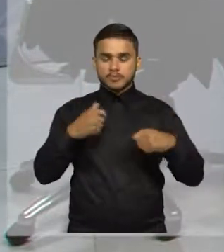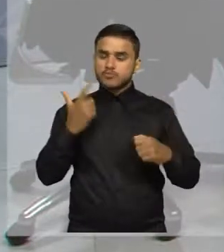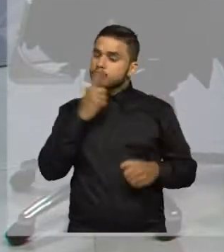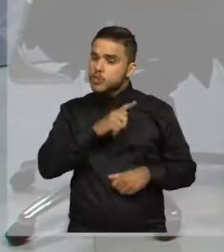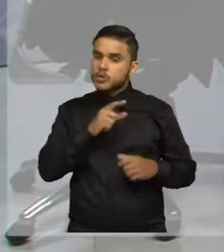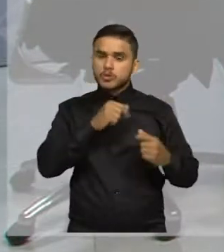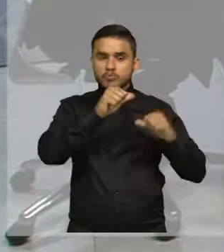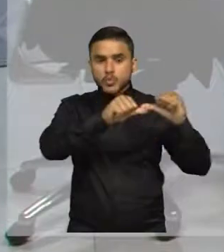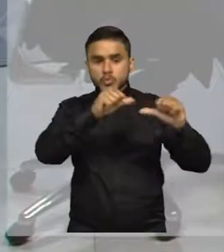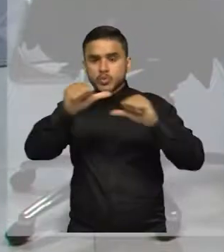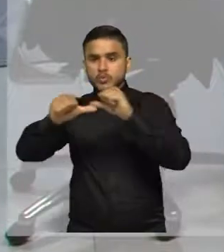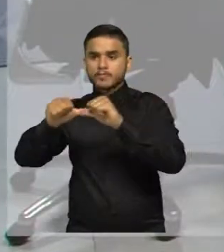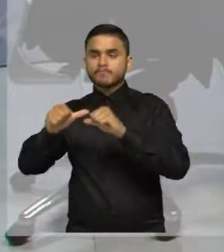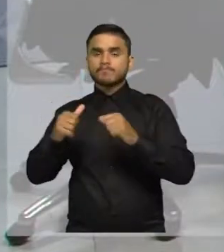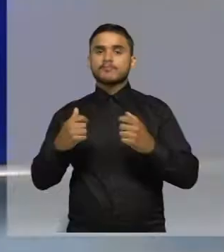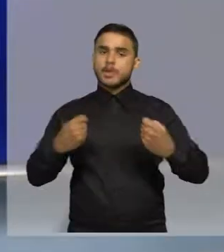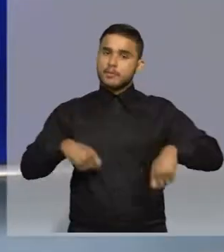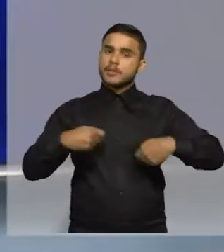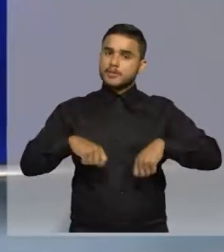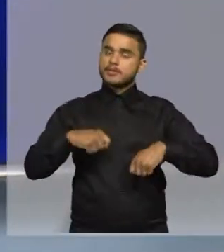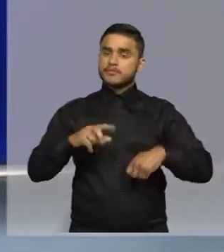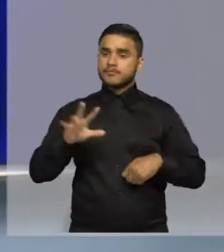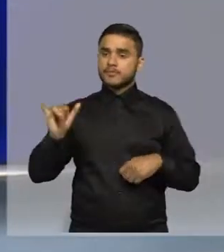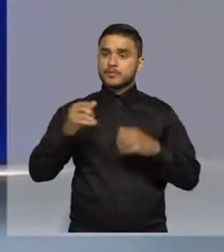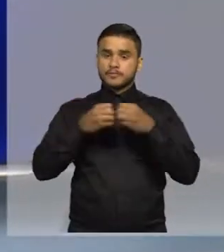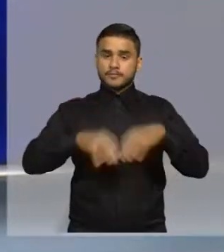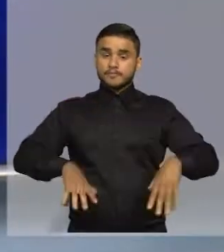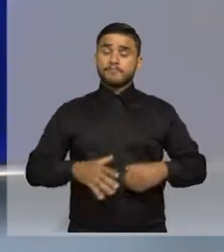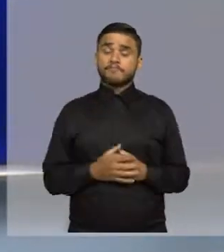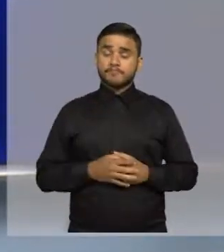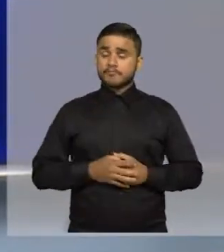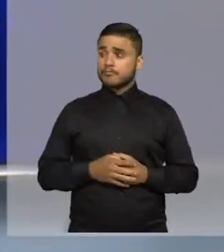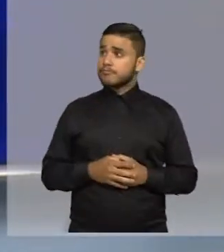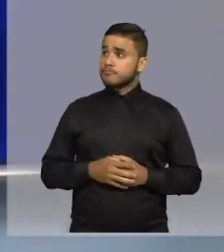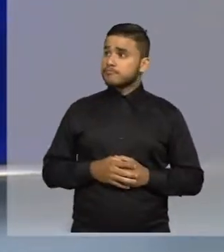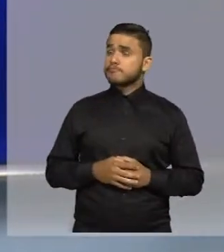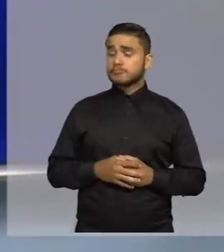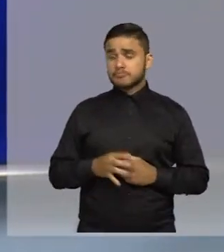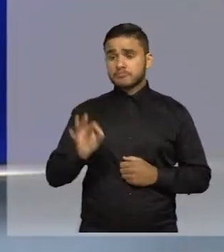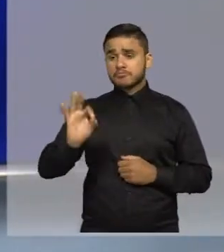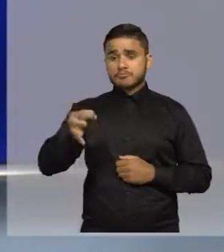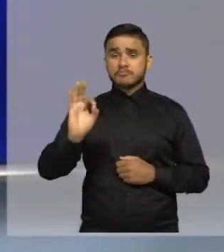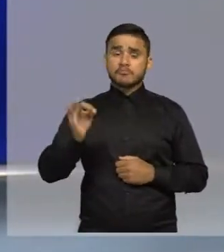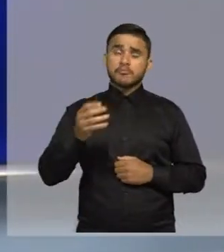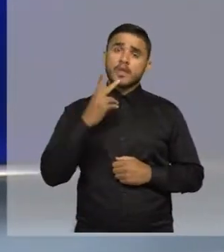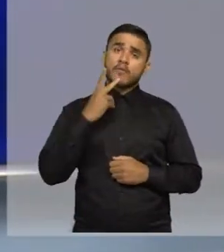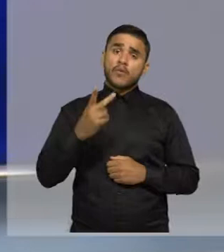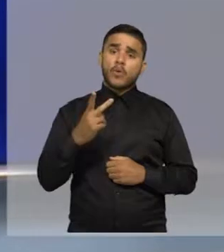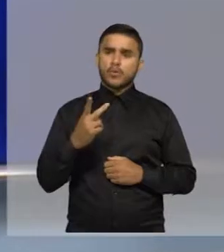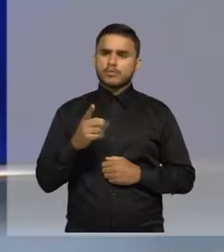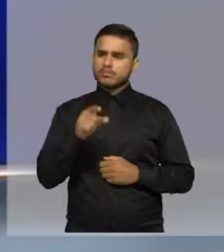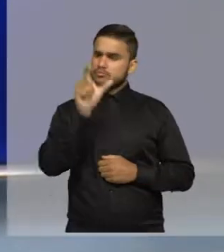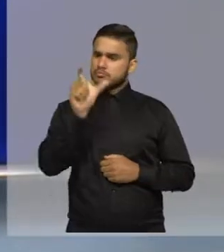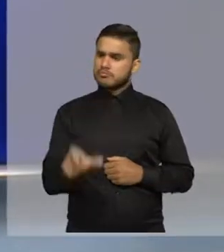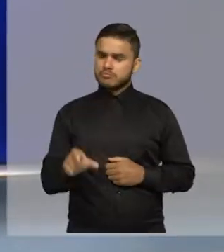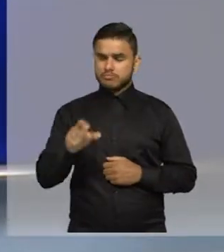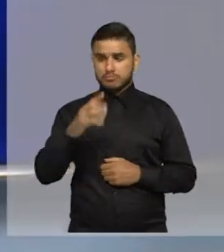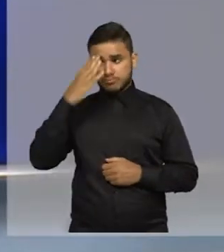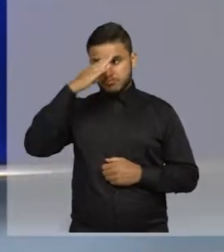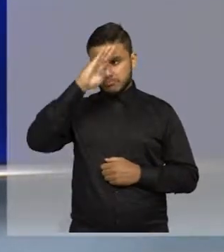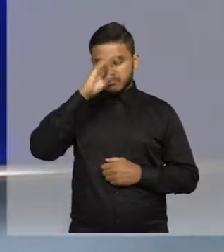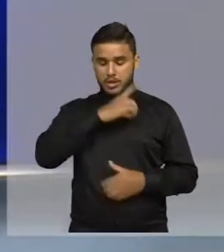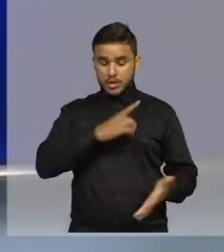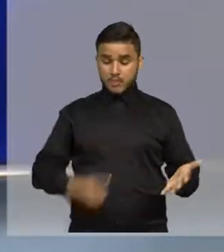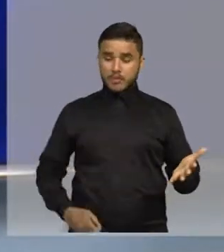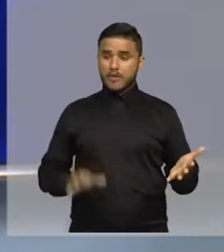que adotar. Aliás, ele com 30 anos, quase 28 anos de parlamento, né, como